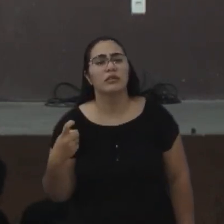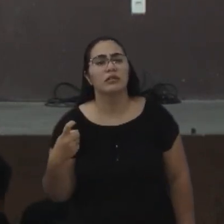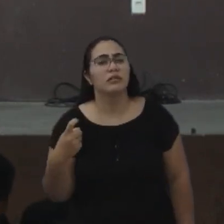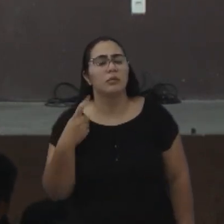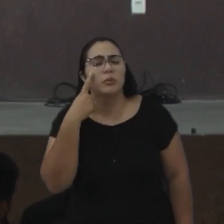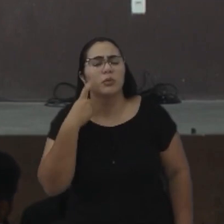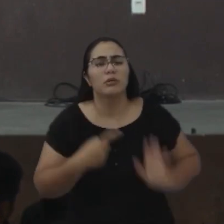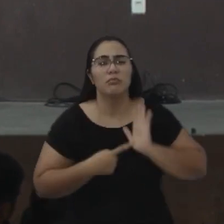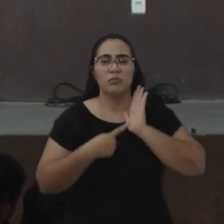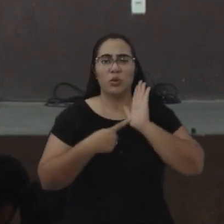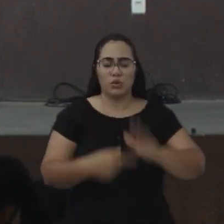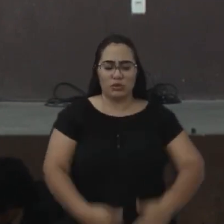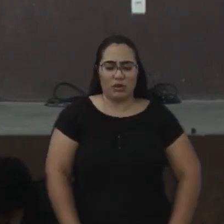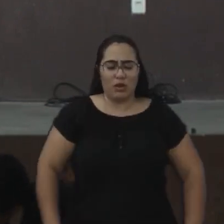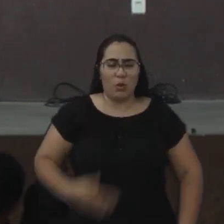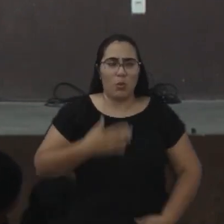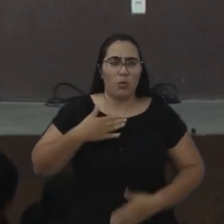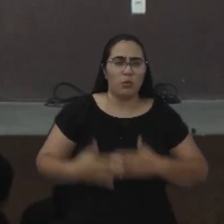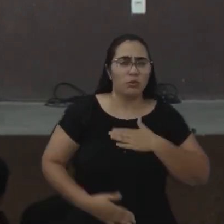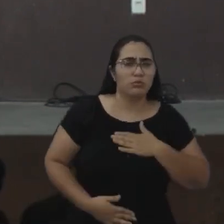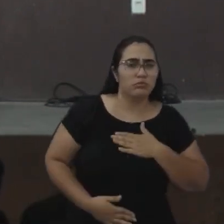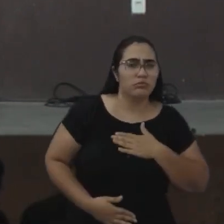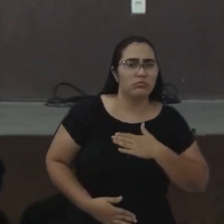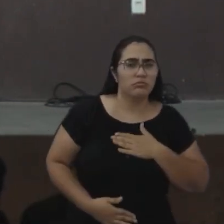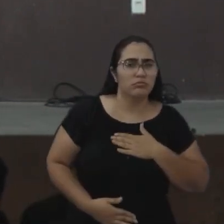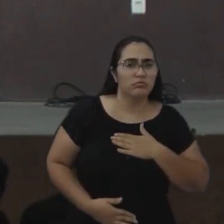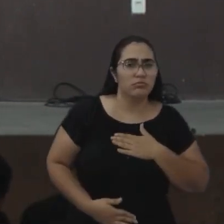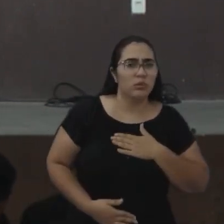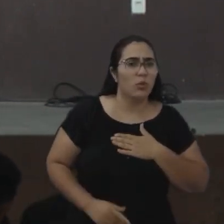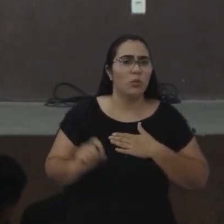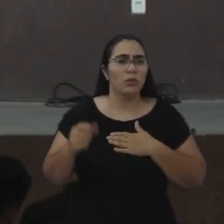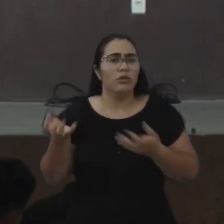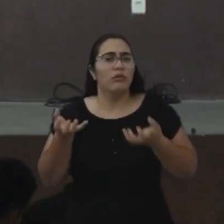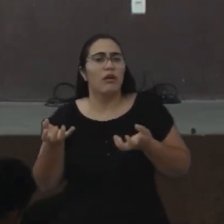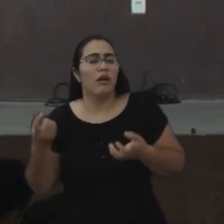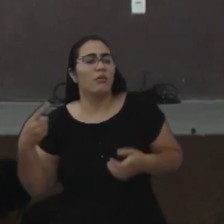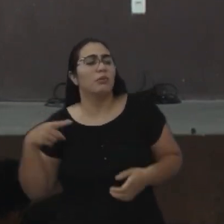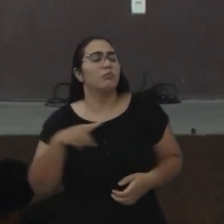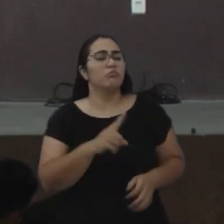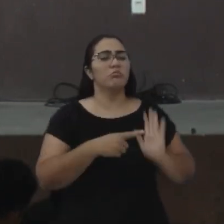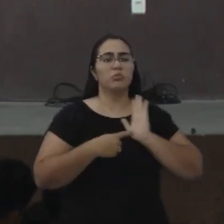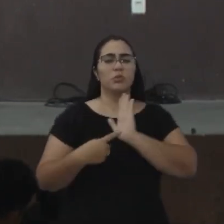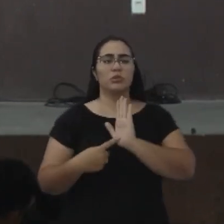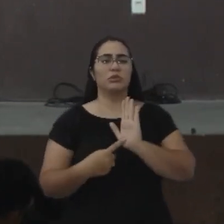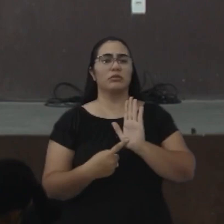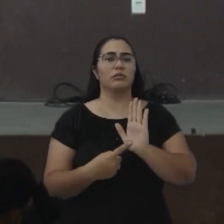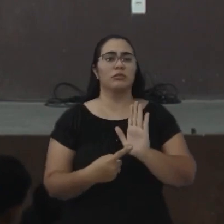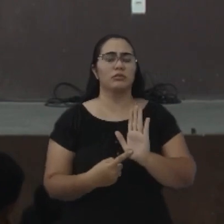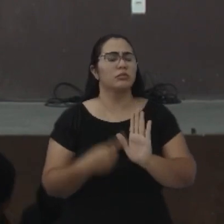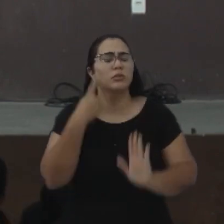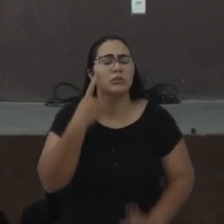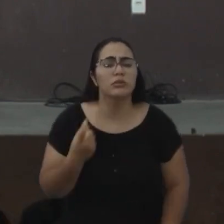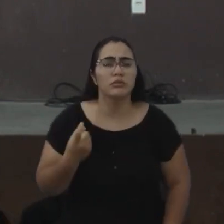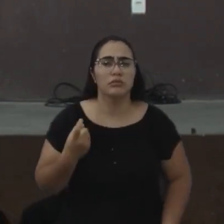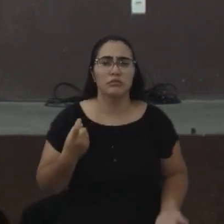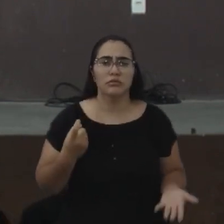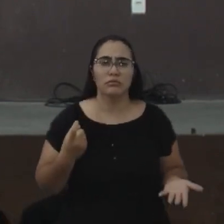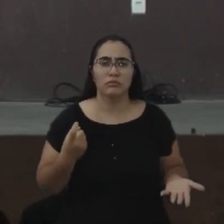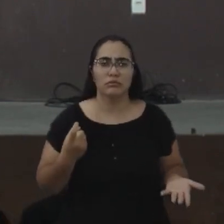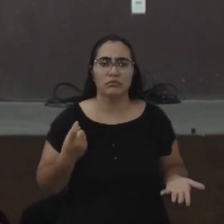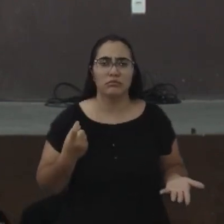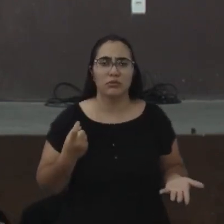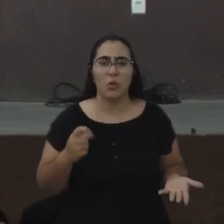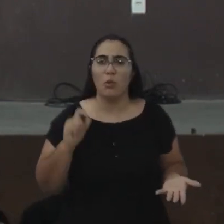pode? O que eu busco a ir lá mostrar meu corpo no máximo que eu posso? O que me leva